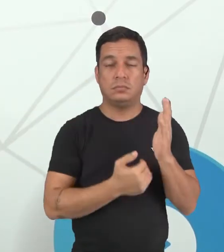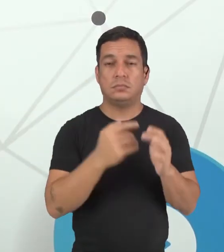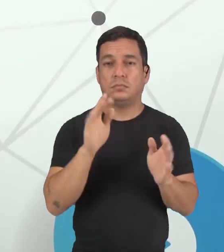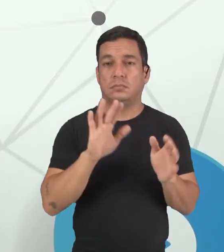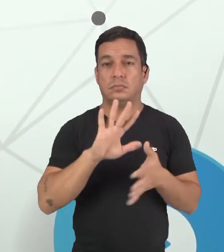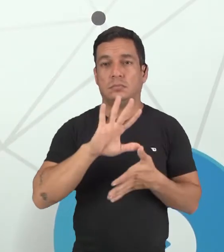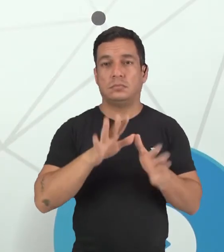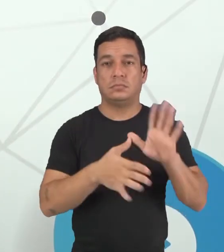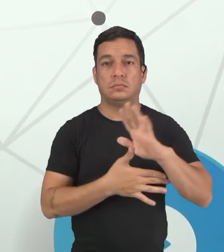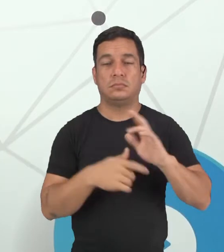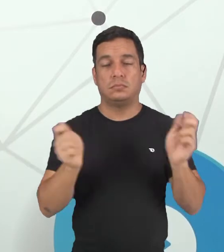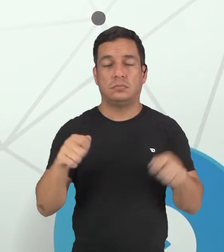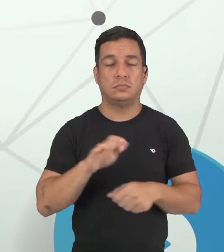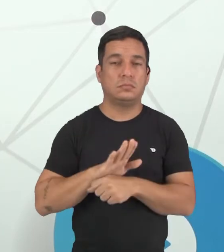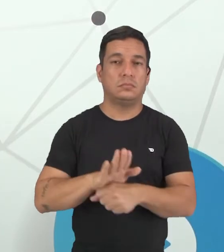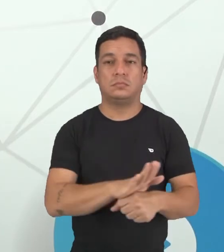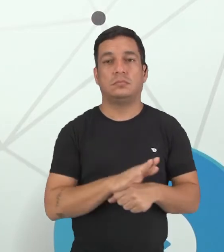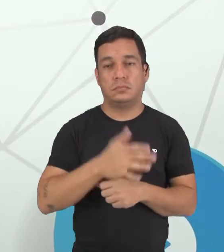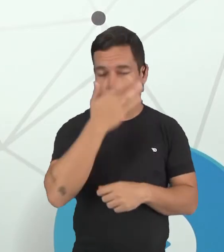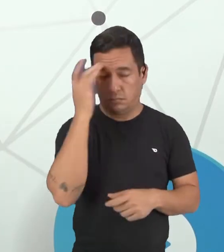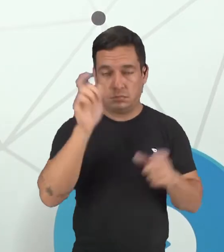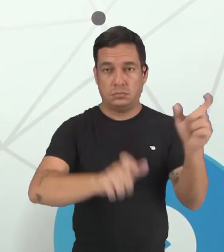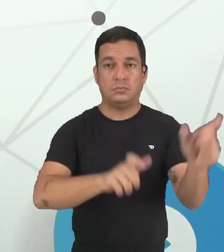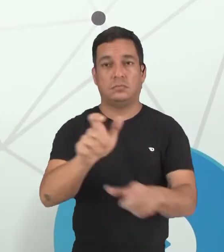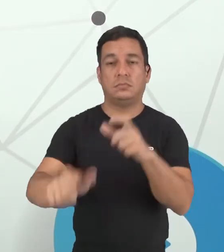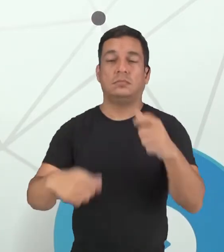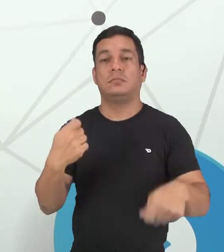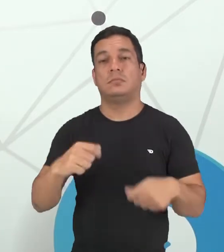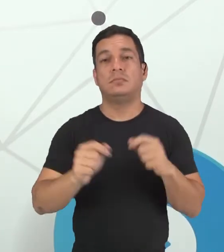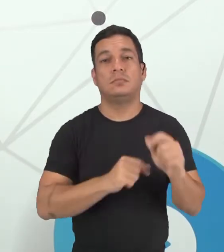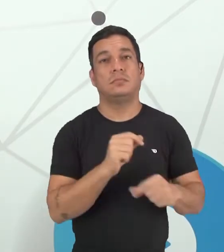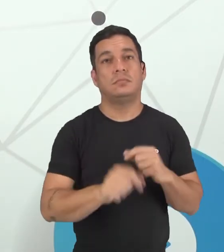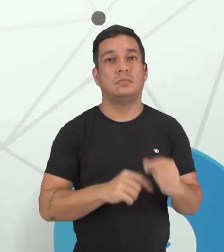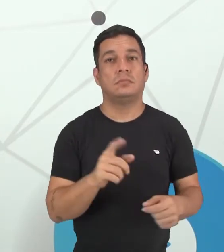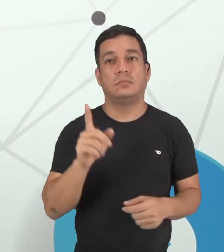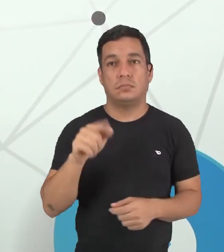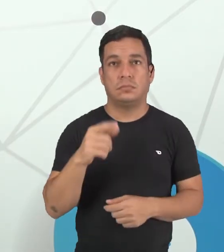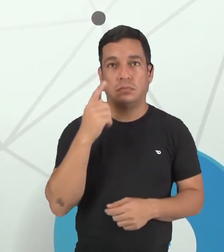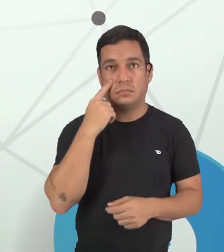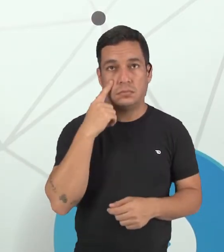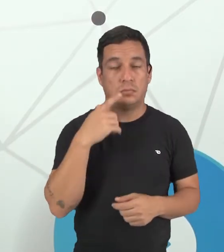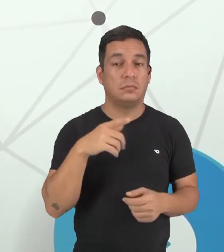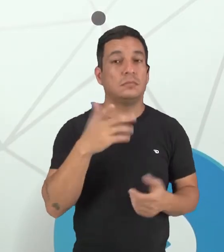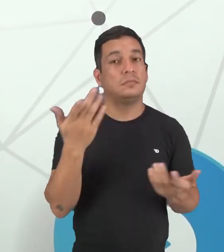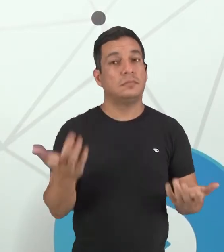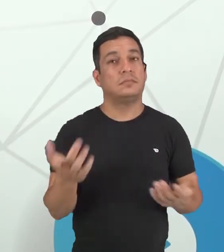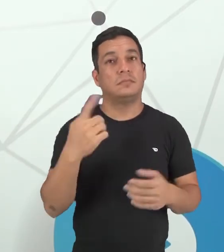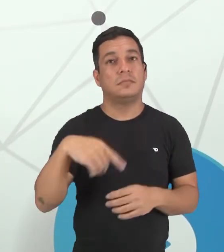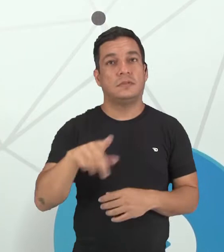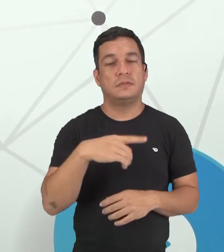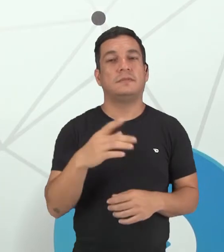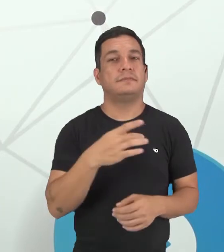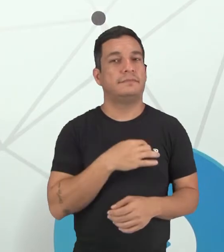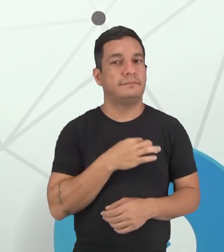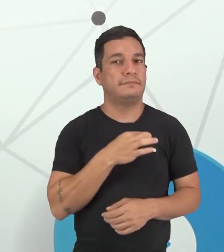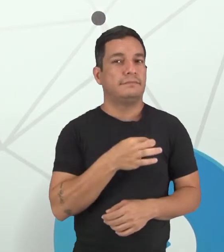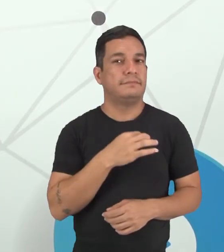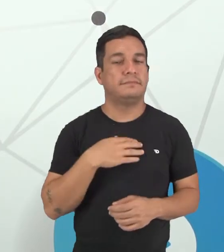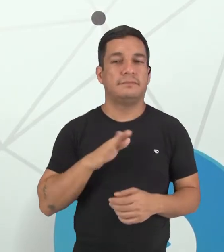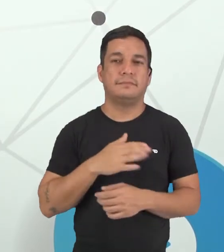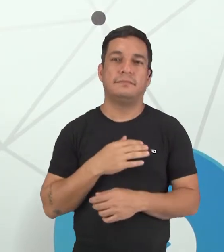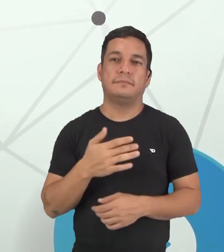nossa capacidade de apoiar quem precisa está sendo posta à prova. Então, a